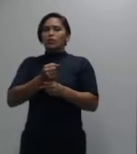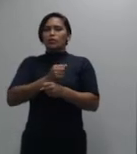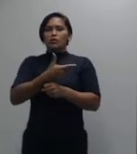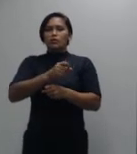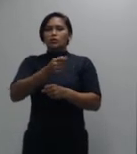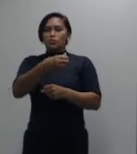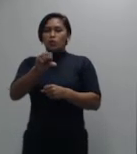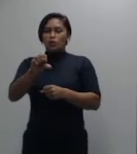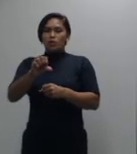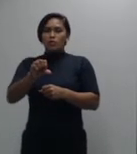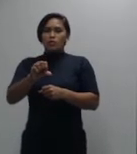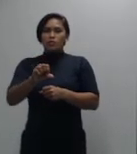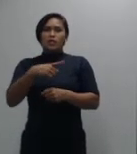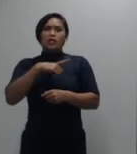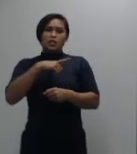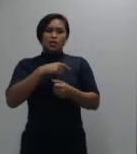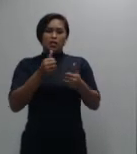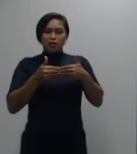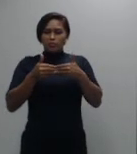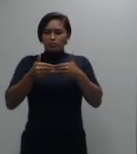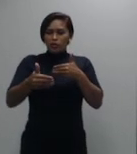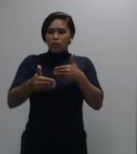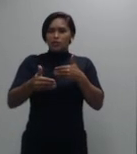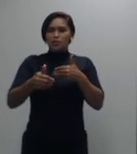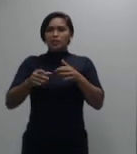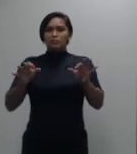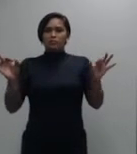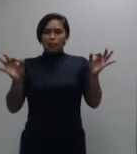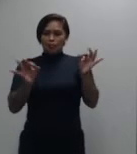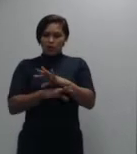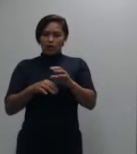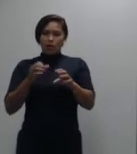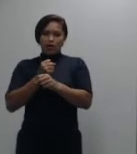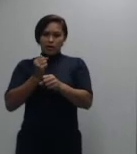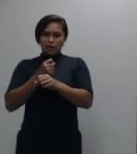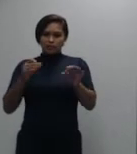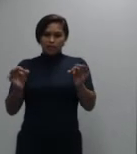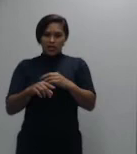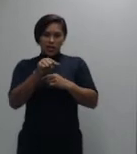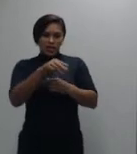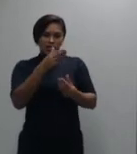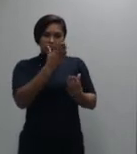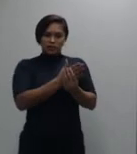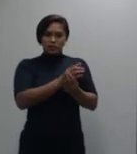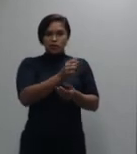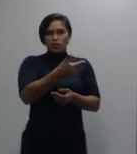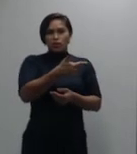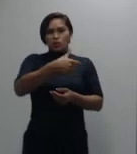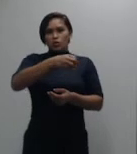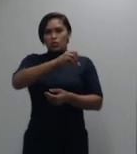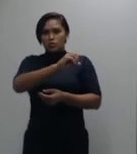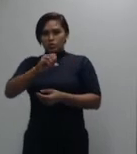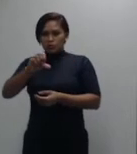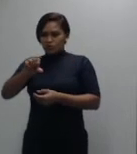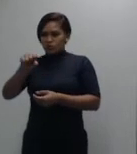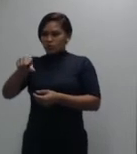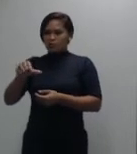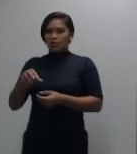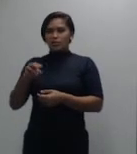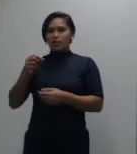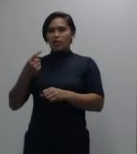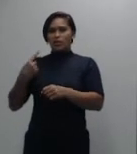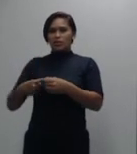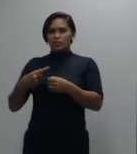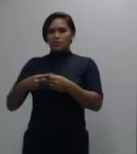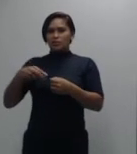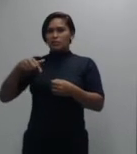2009 existe um procedimento lá para líquida e esse procedimento de 2009 lá em queima Oi tá